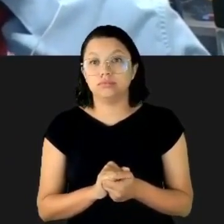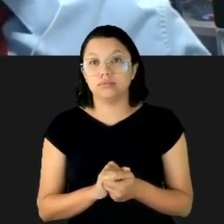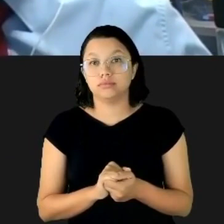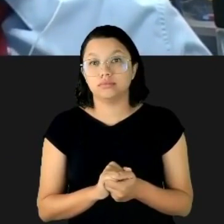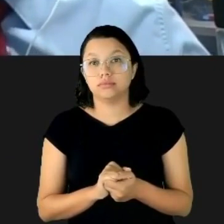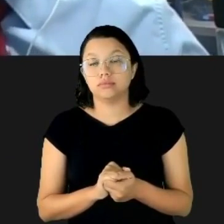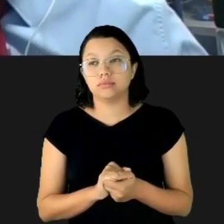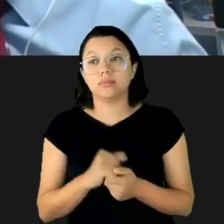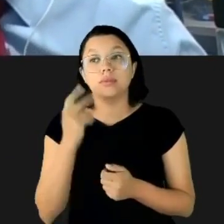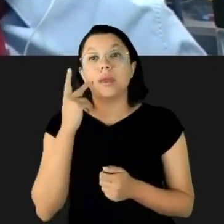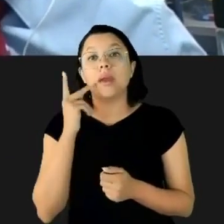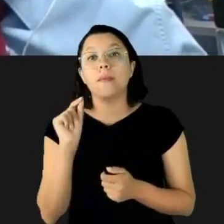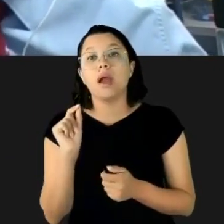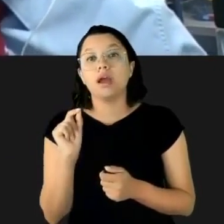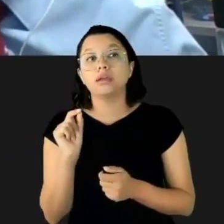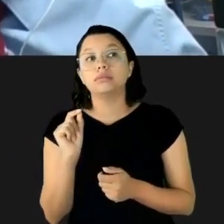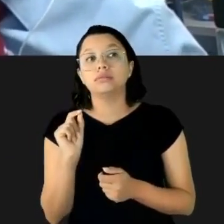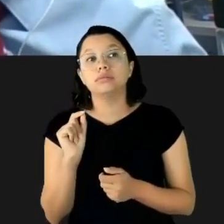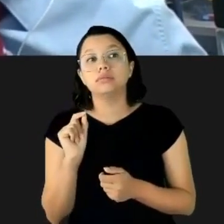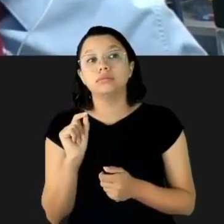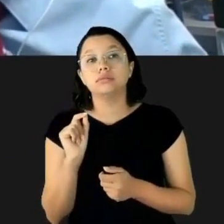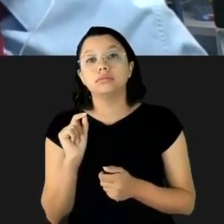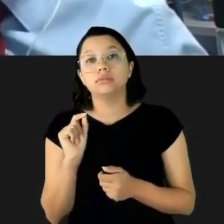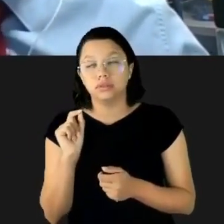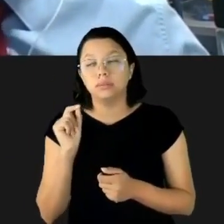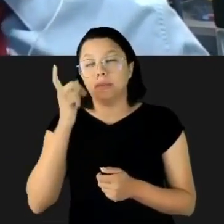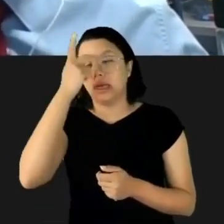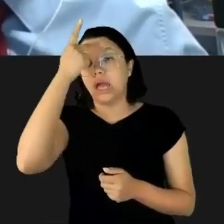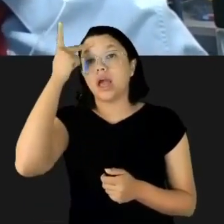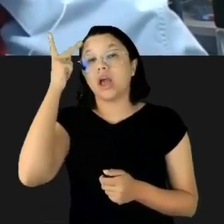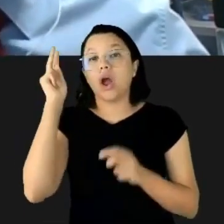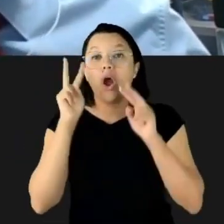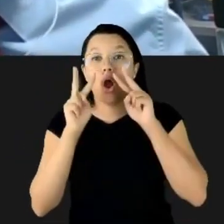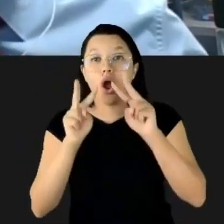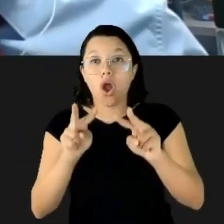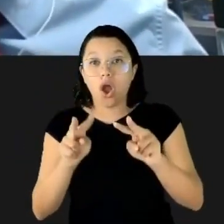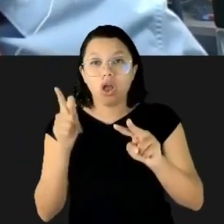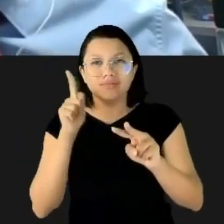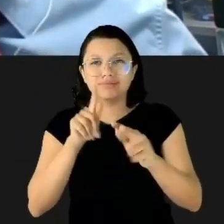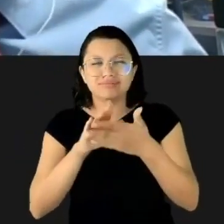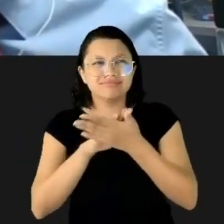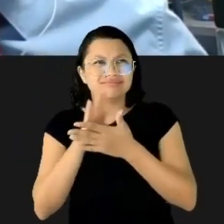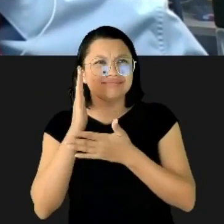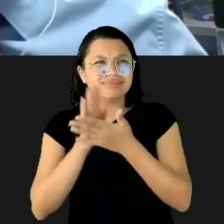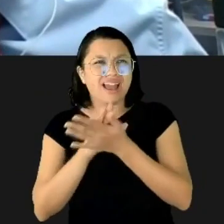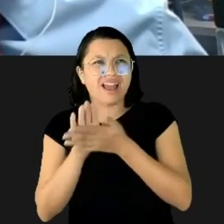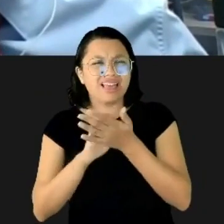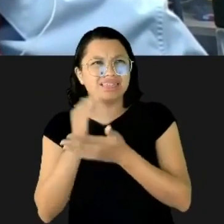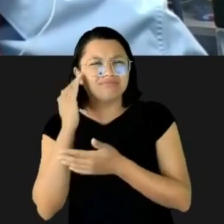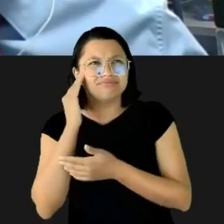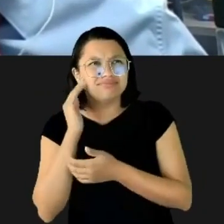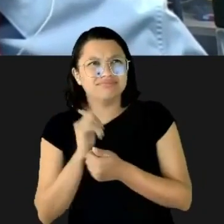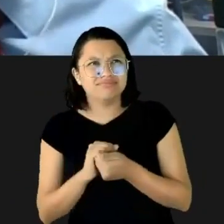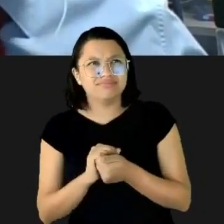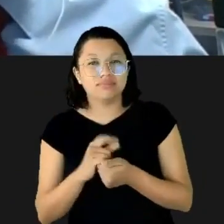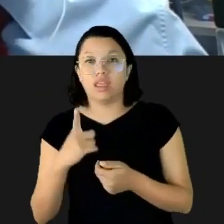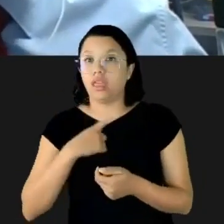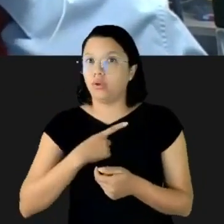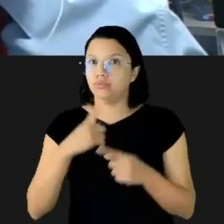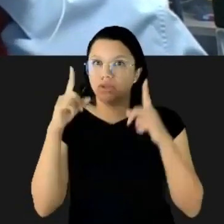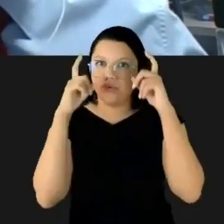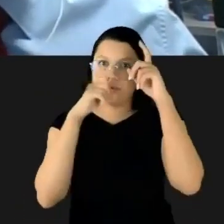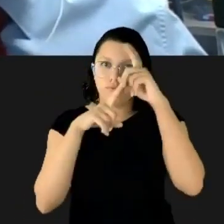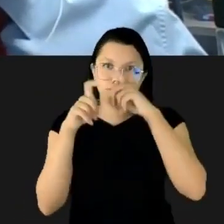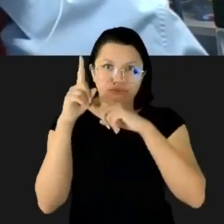para quem olha não consegue entender direito eu eu tive muita